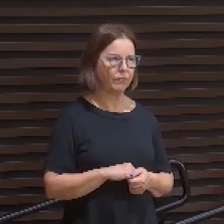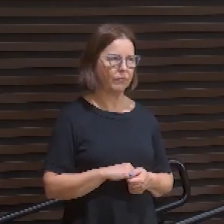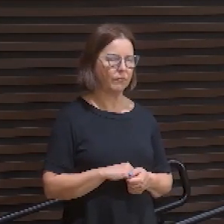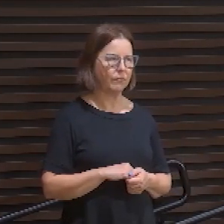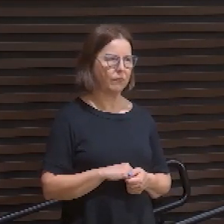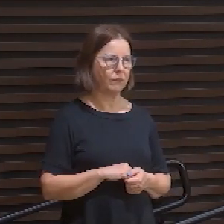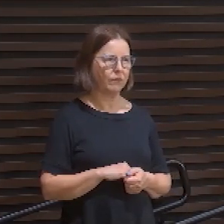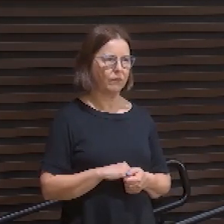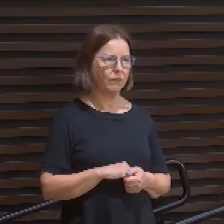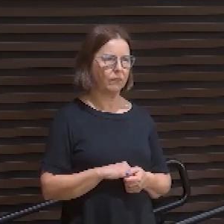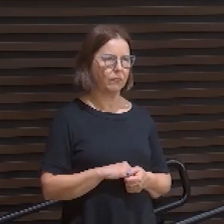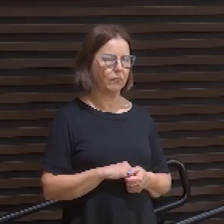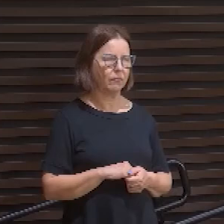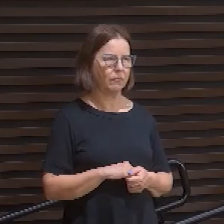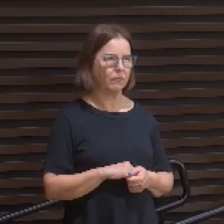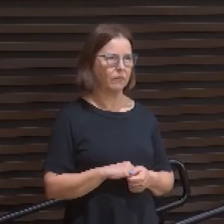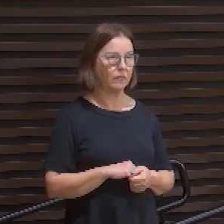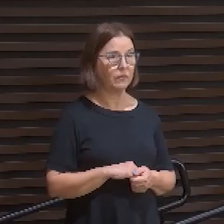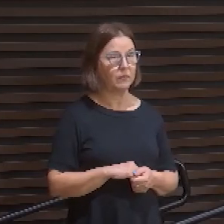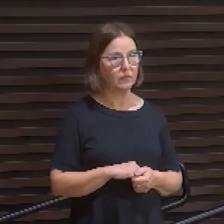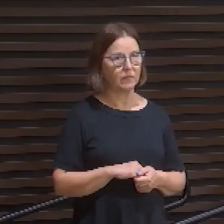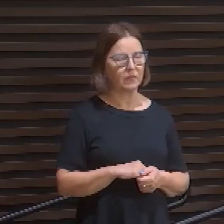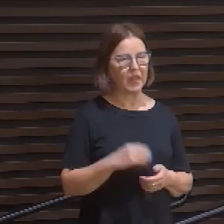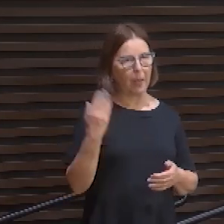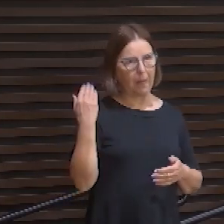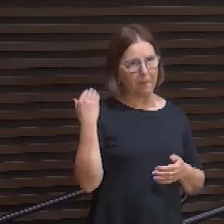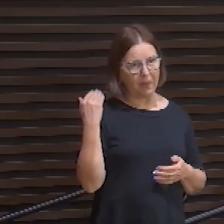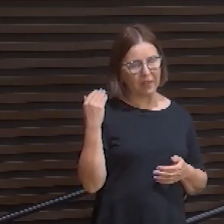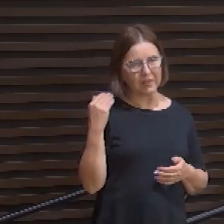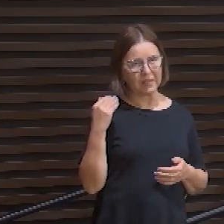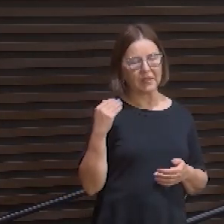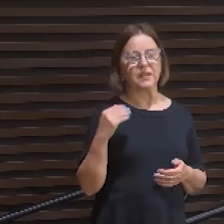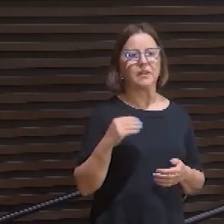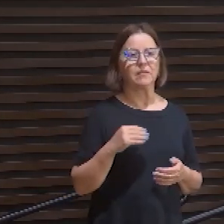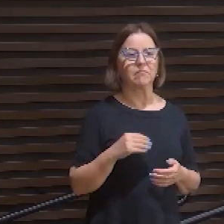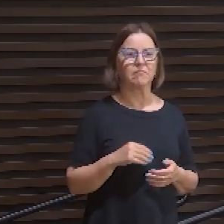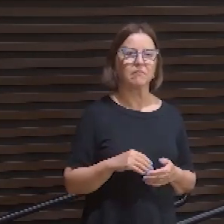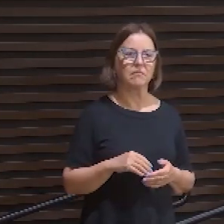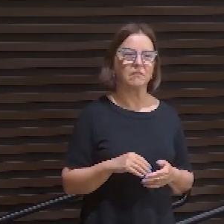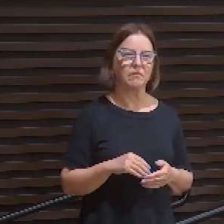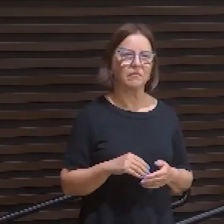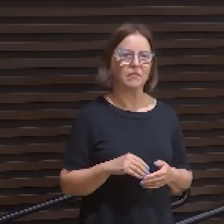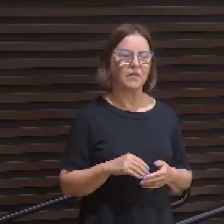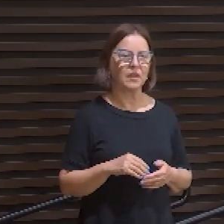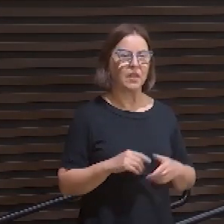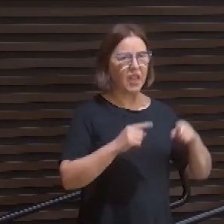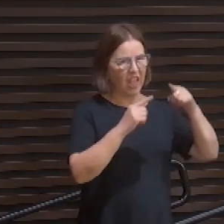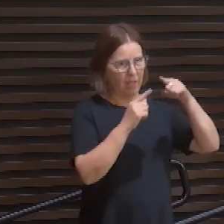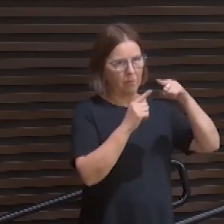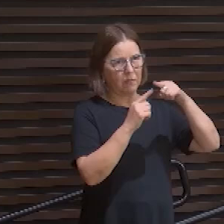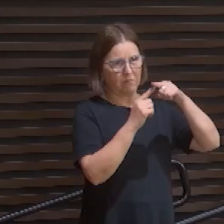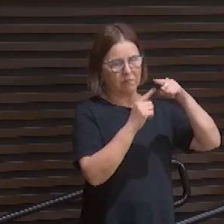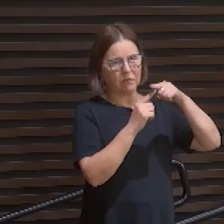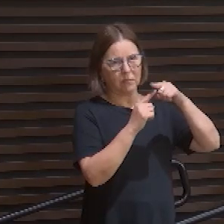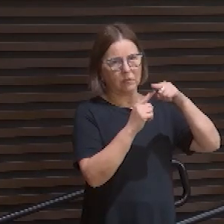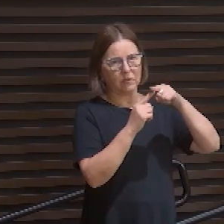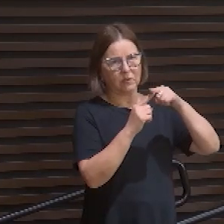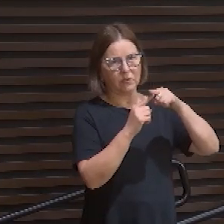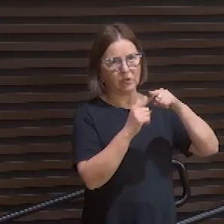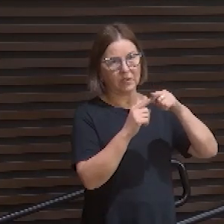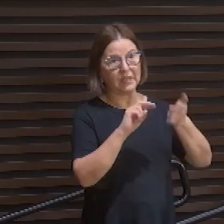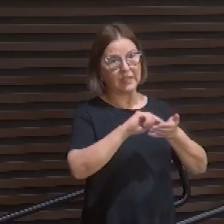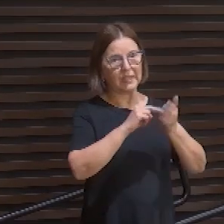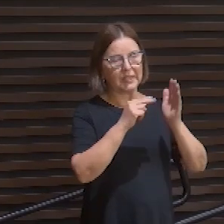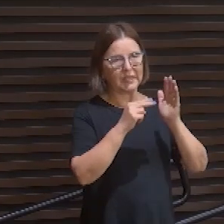Era uma representação, era uma figura, era uma tipologia, apontando